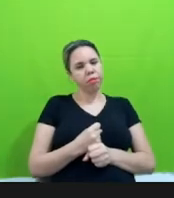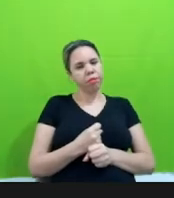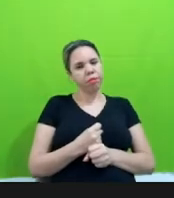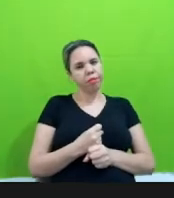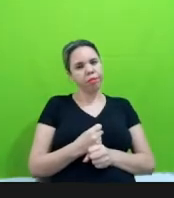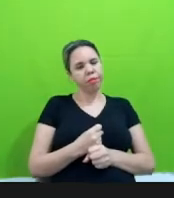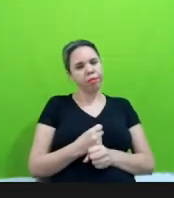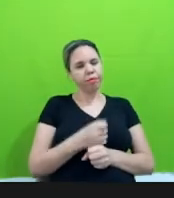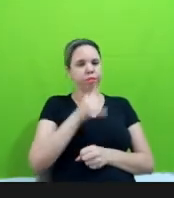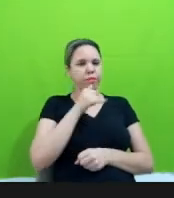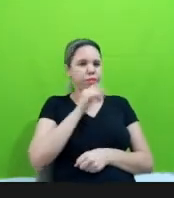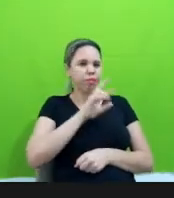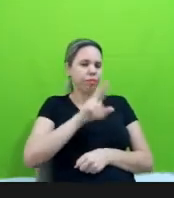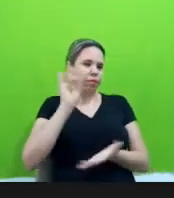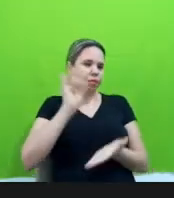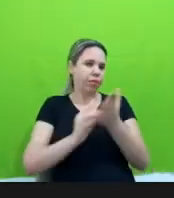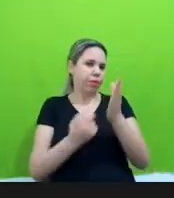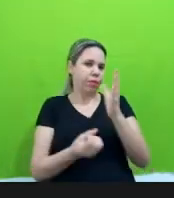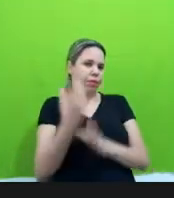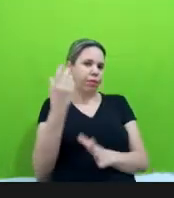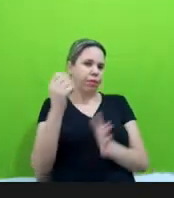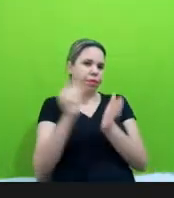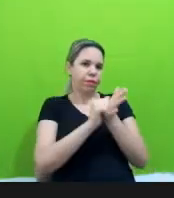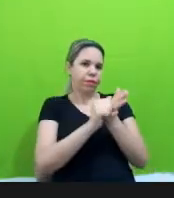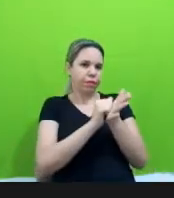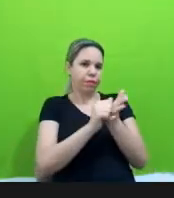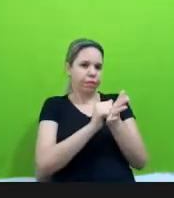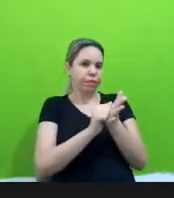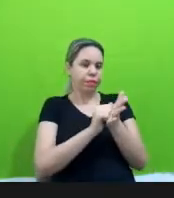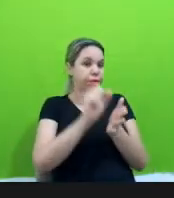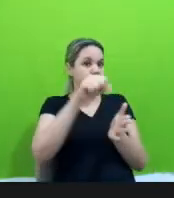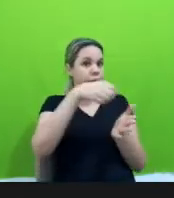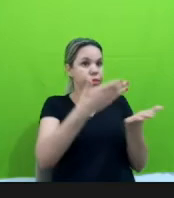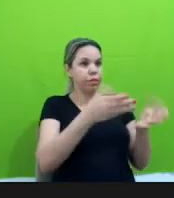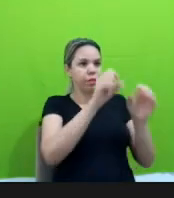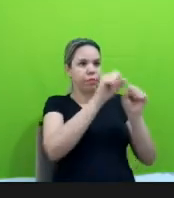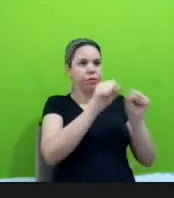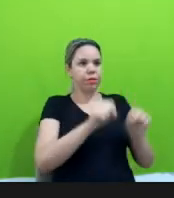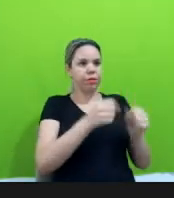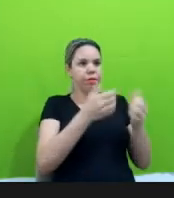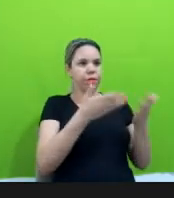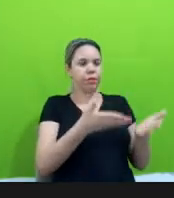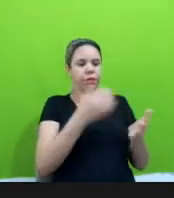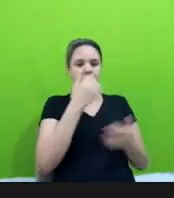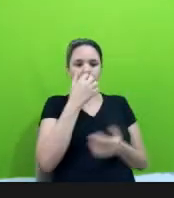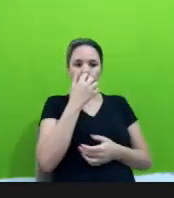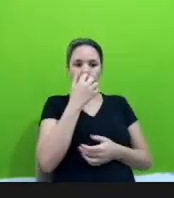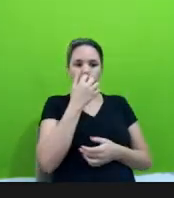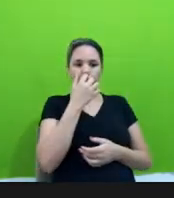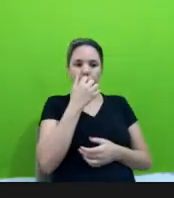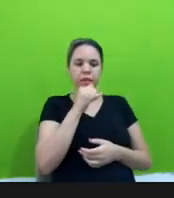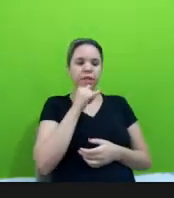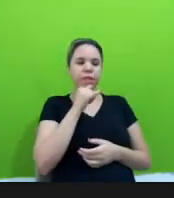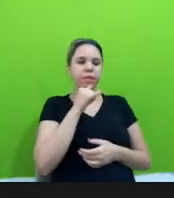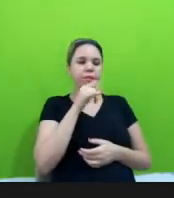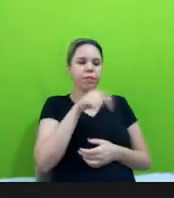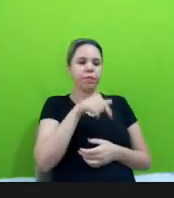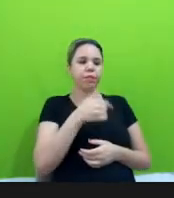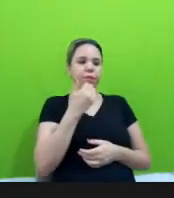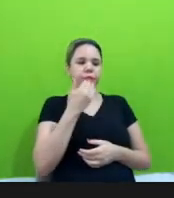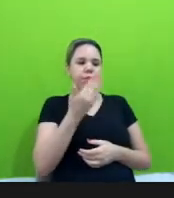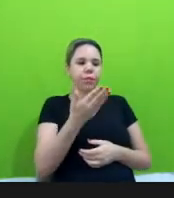não são efetivadas, elas são apagadas do SINC lá, que é um sistema de informação. E esse foi um pedido que eu